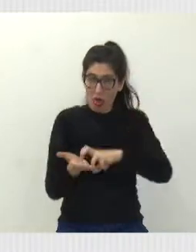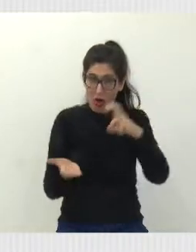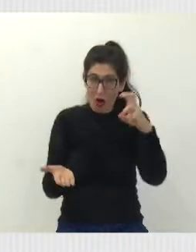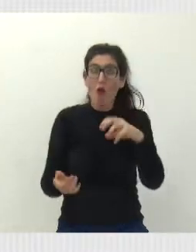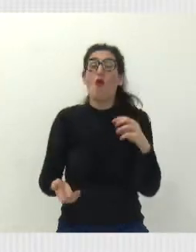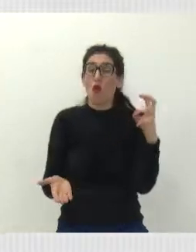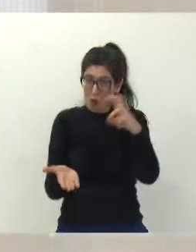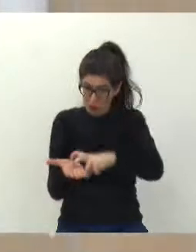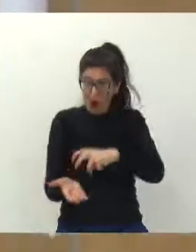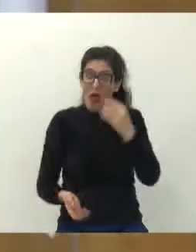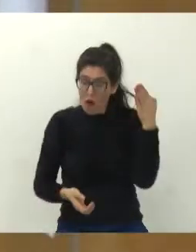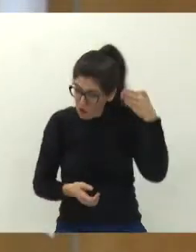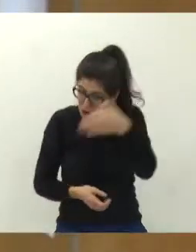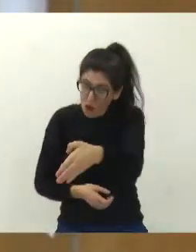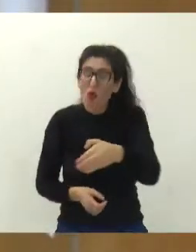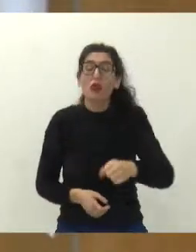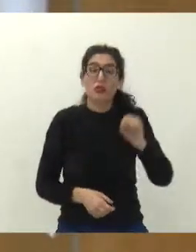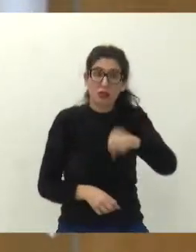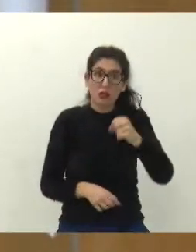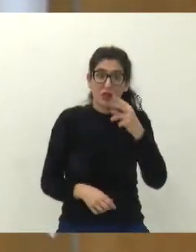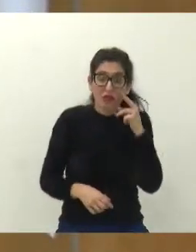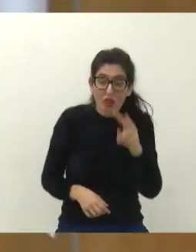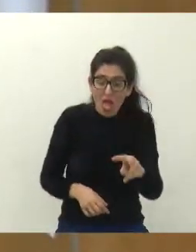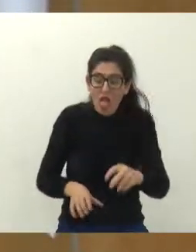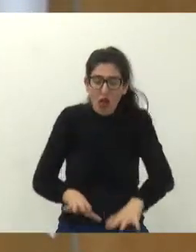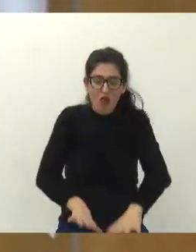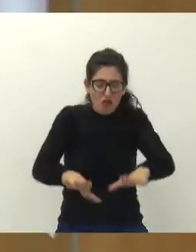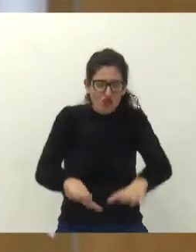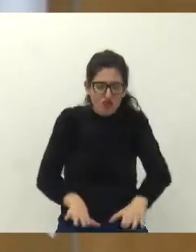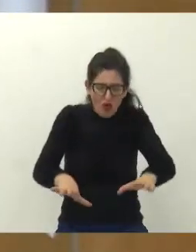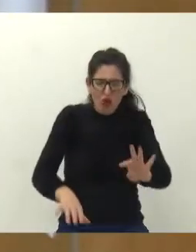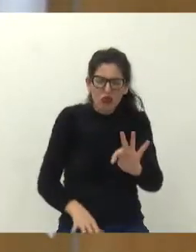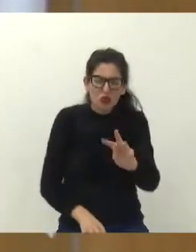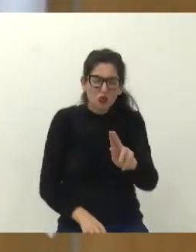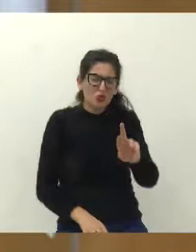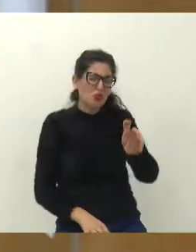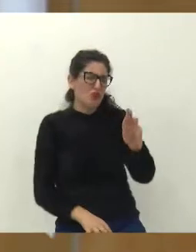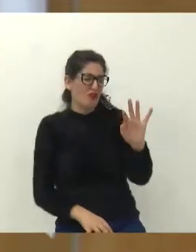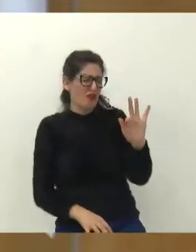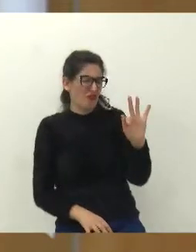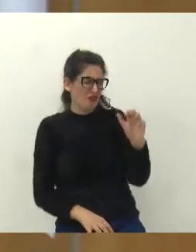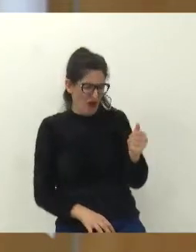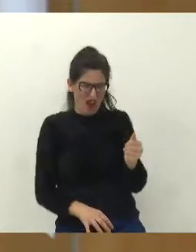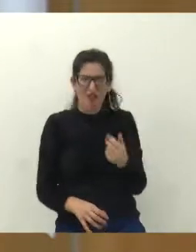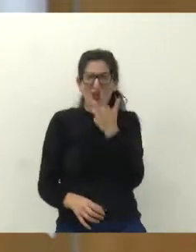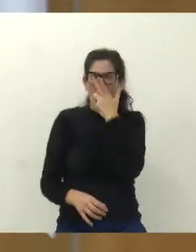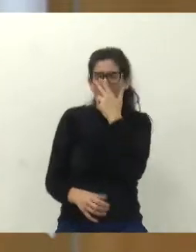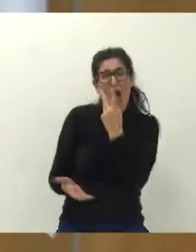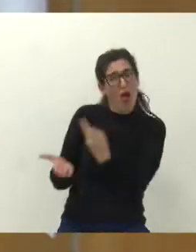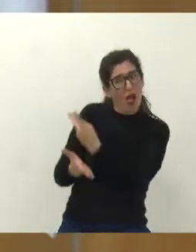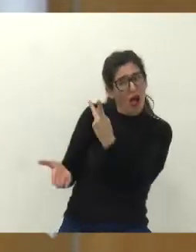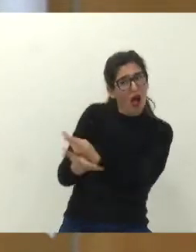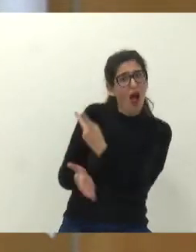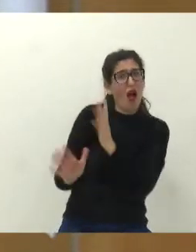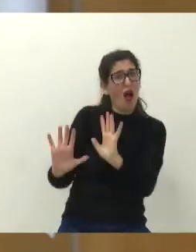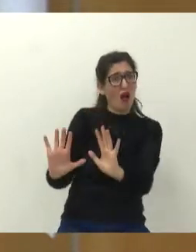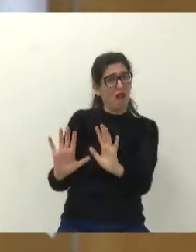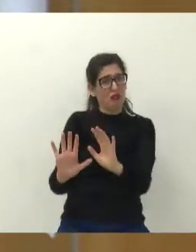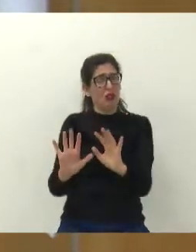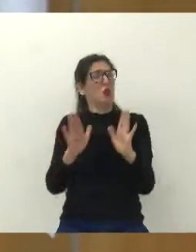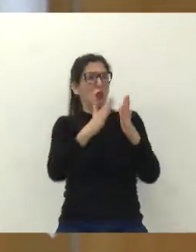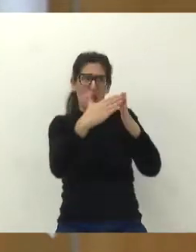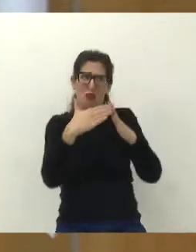turfa e parece-me que não fizeram a fundação direito lá. Eu espero que o SAI não tenha dado essa